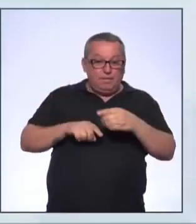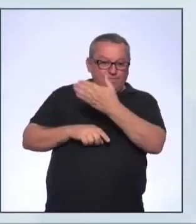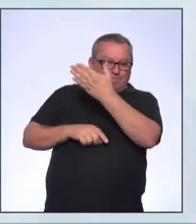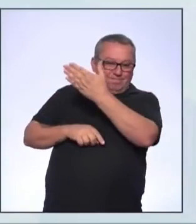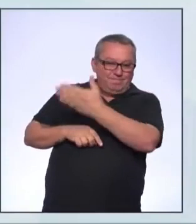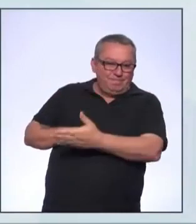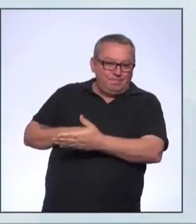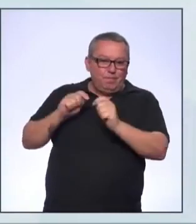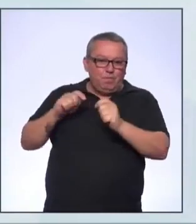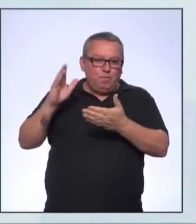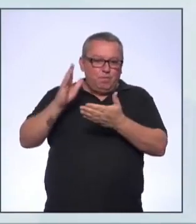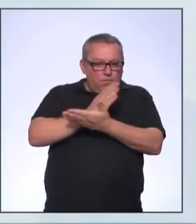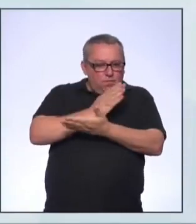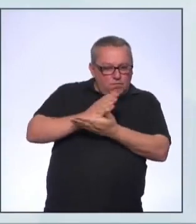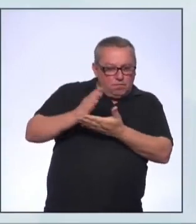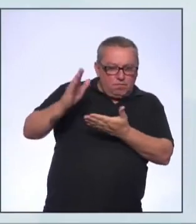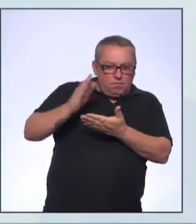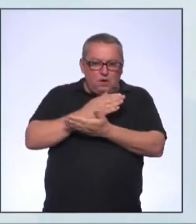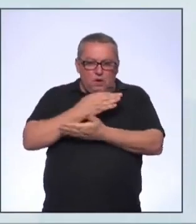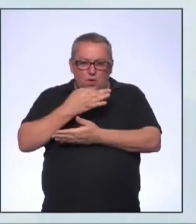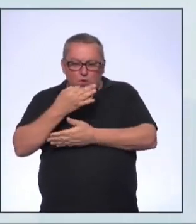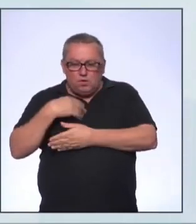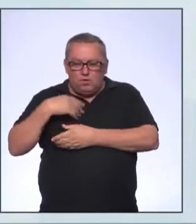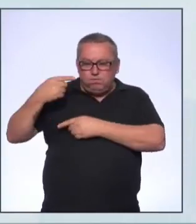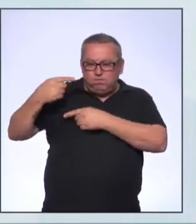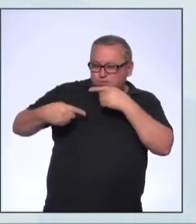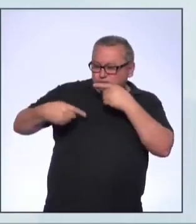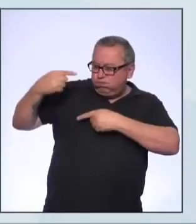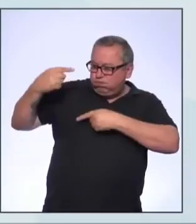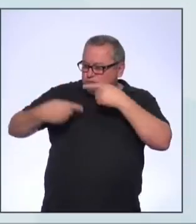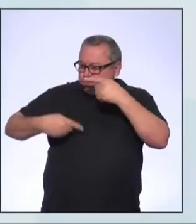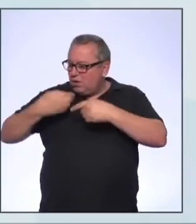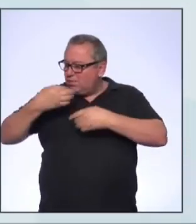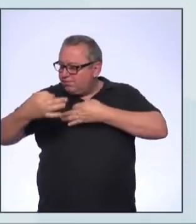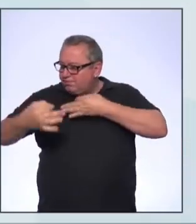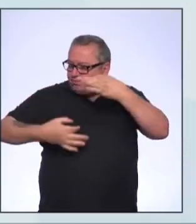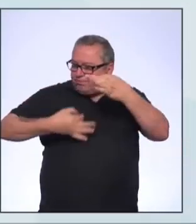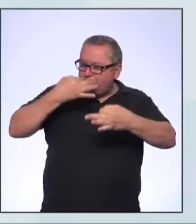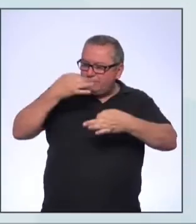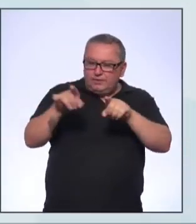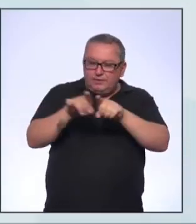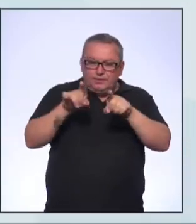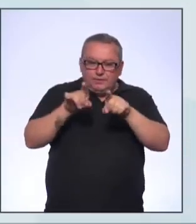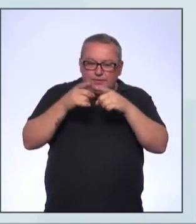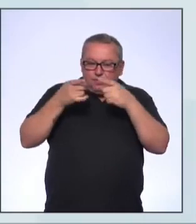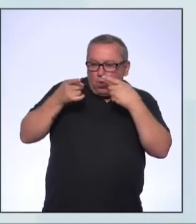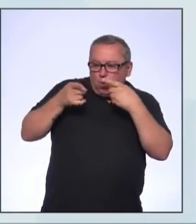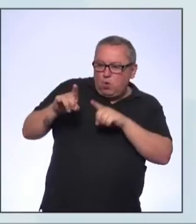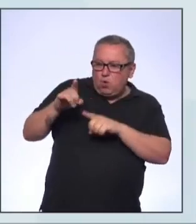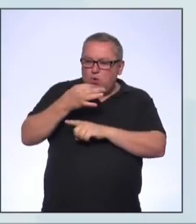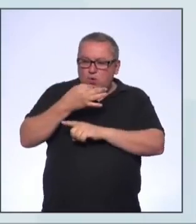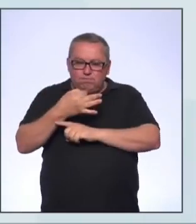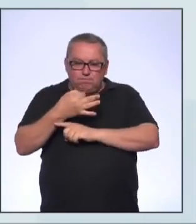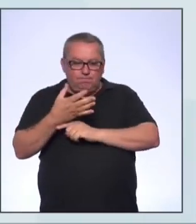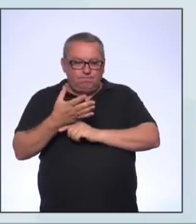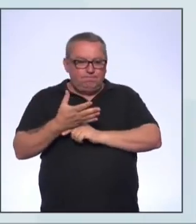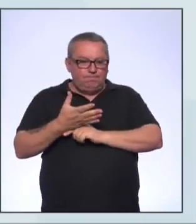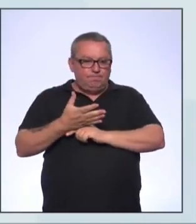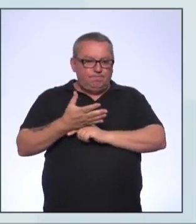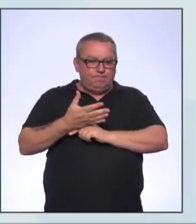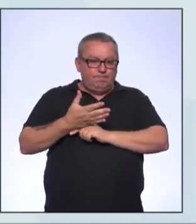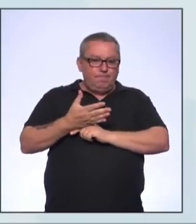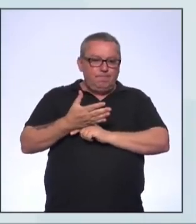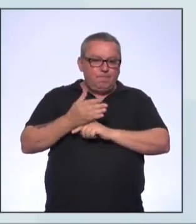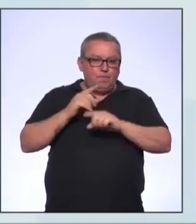Podendo dividir opiniões, gerando discussão em seus argumentos e provocando um contra-argumento em muitos casos.